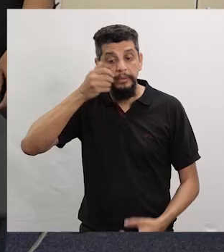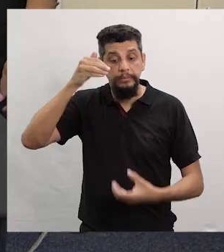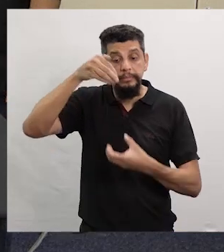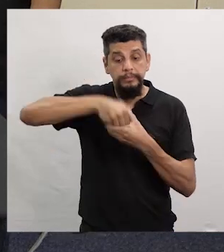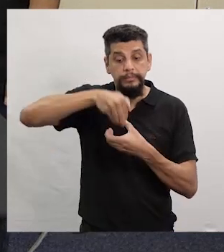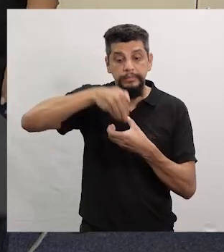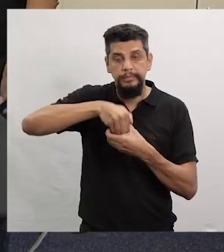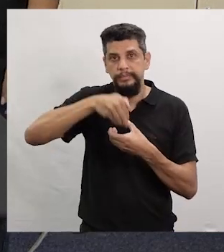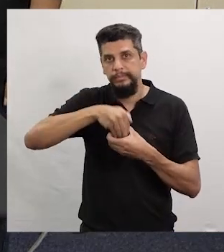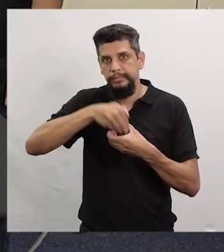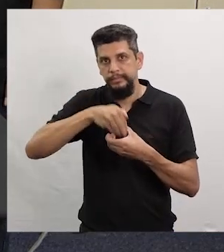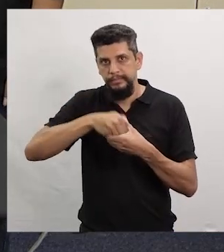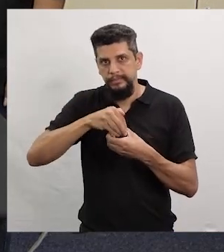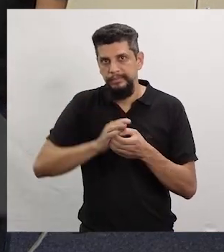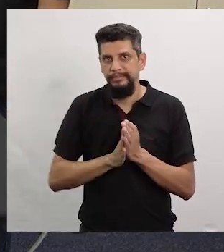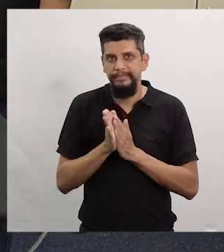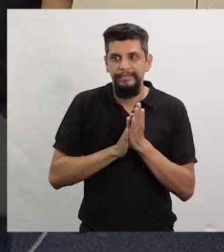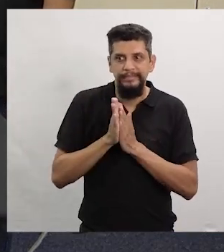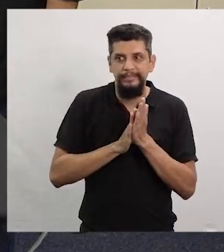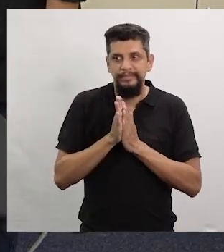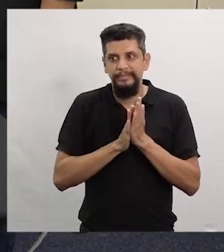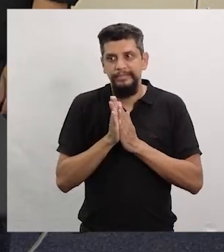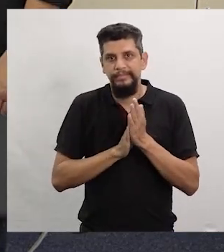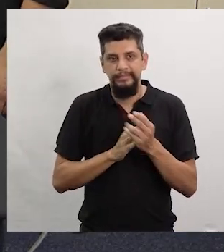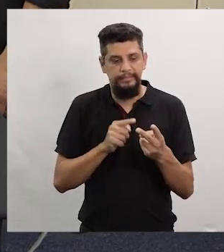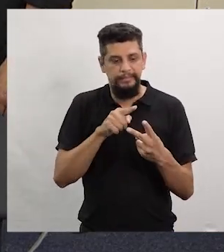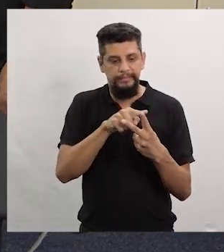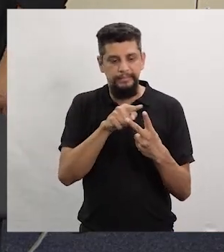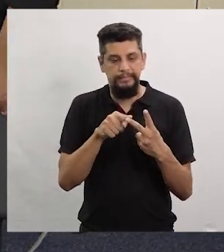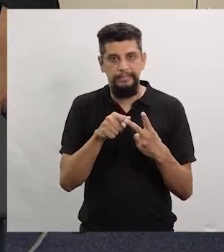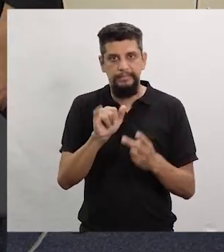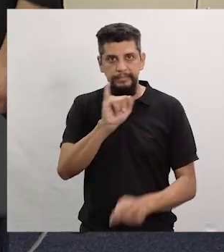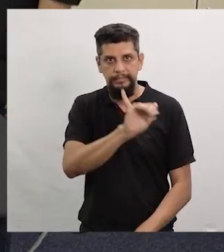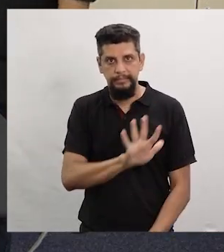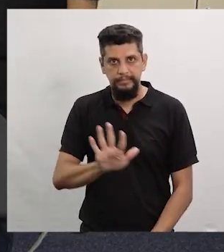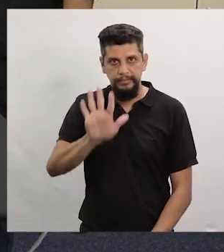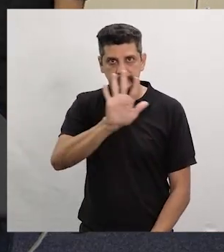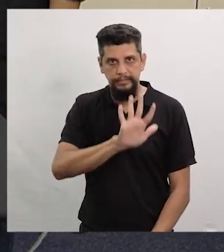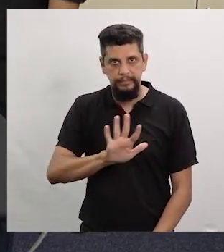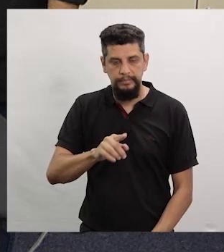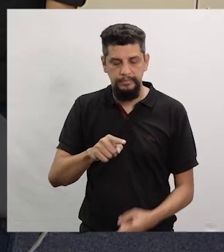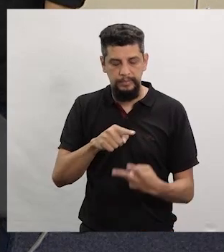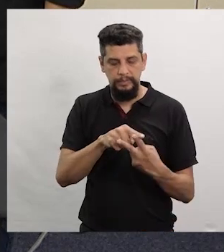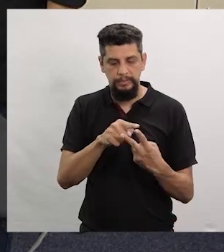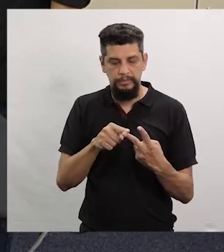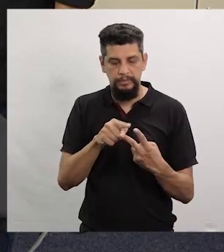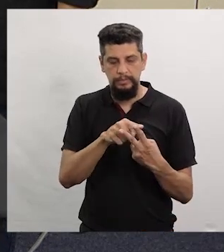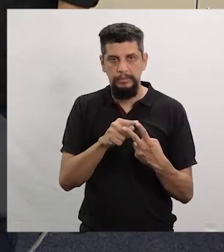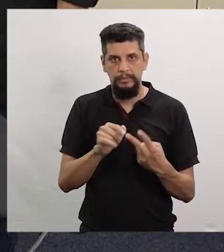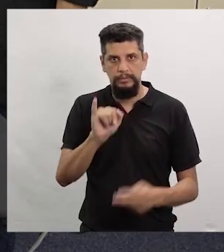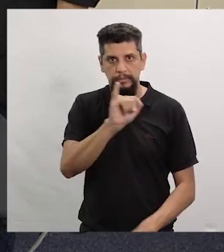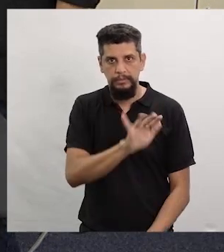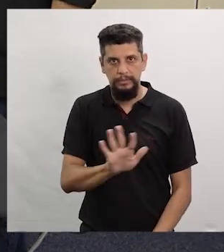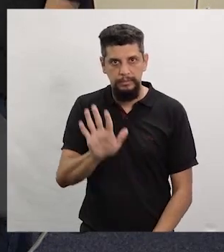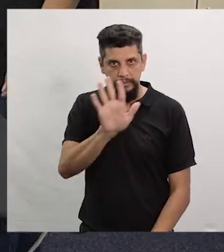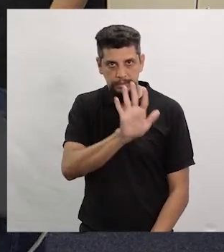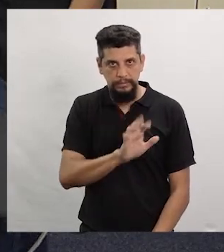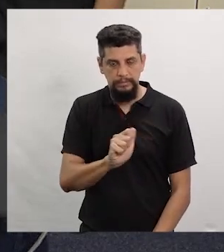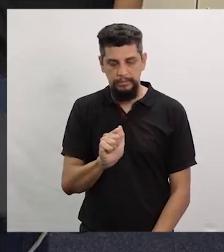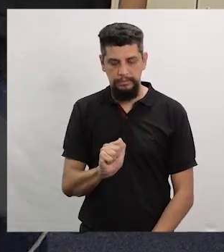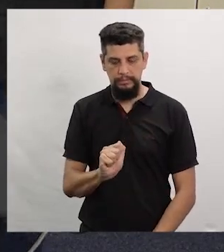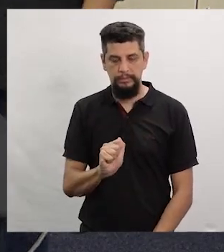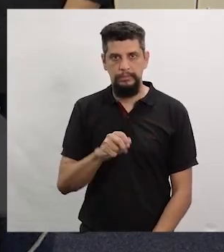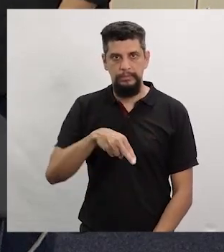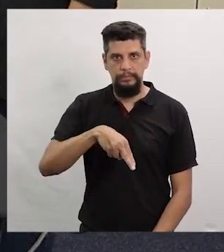nosso baú Opa duas imagens Nós temos duas imagens aqui olhem quem